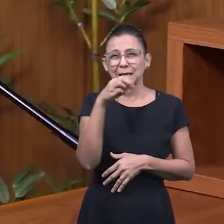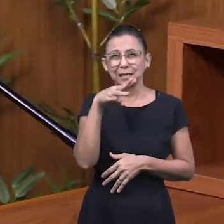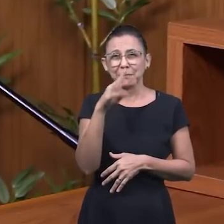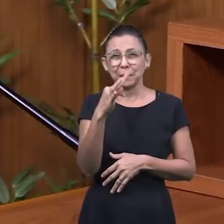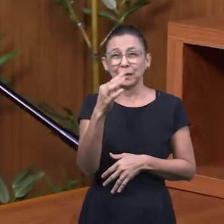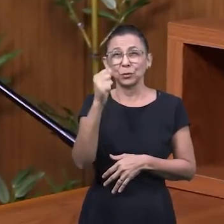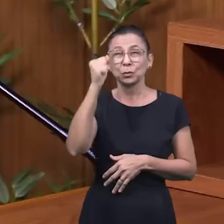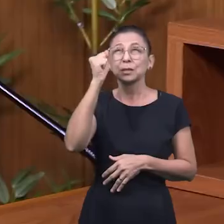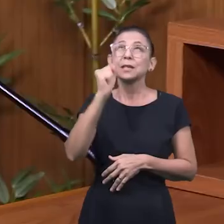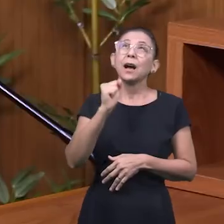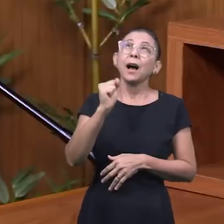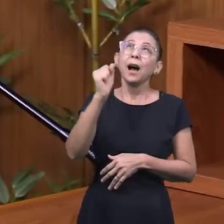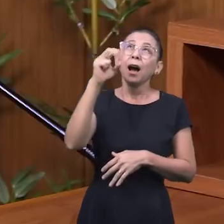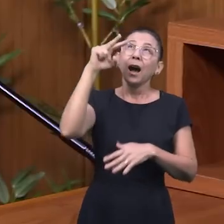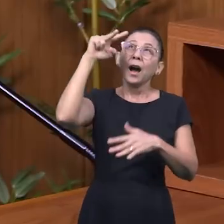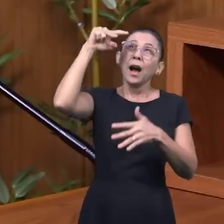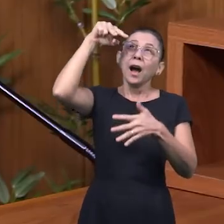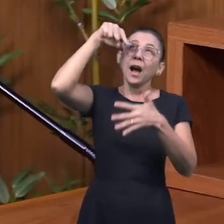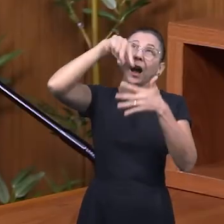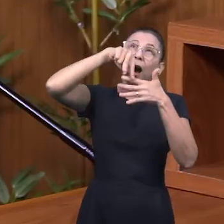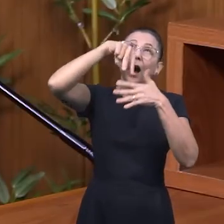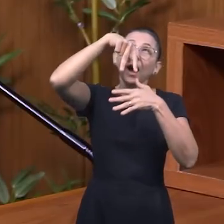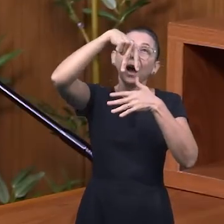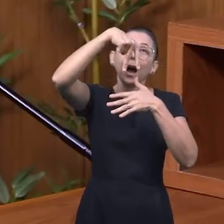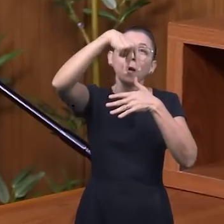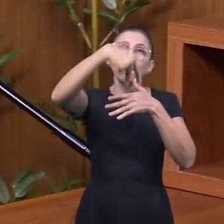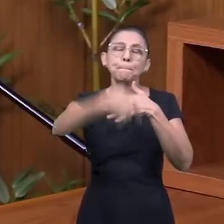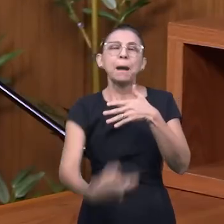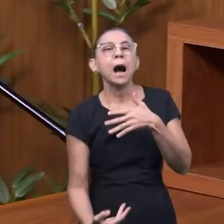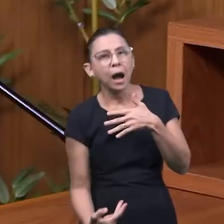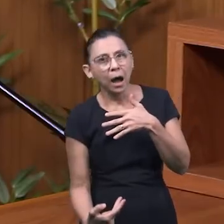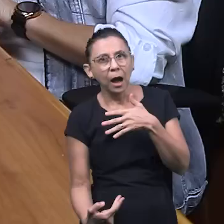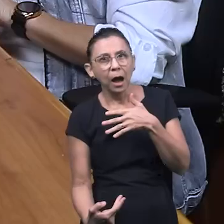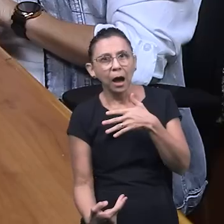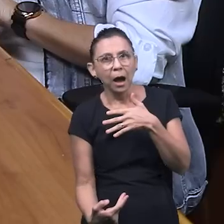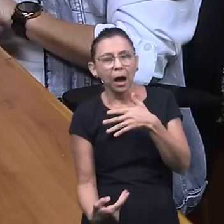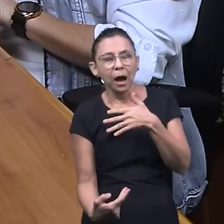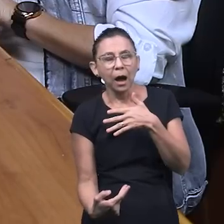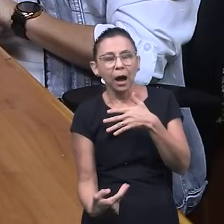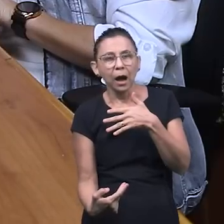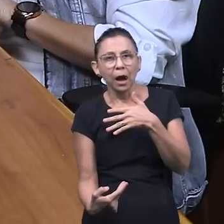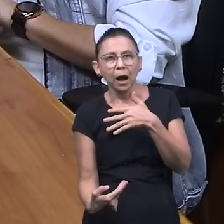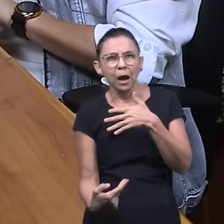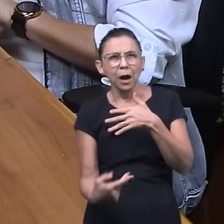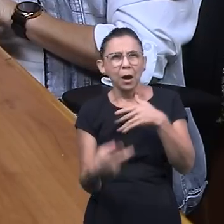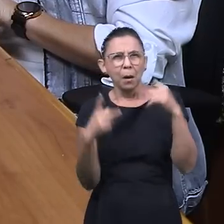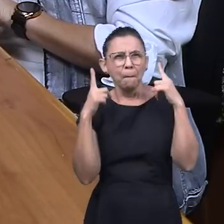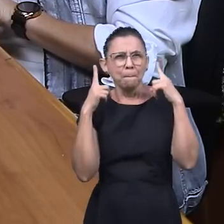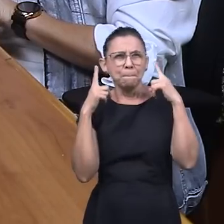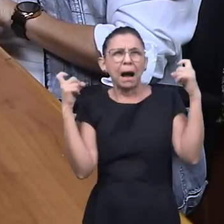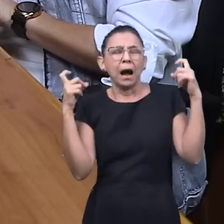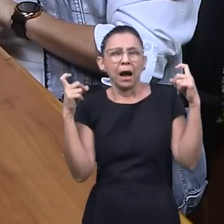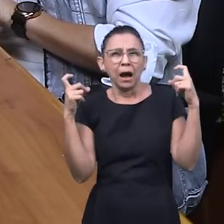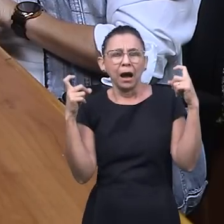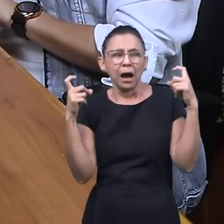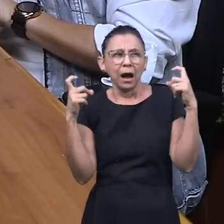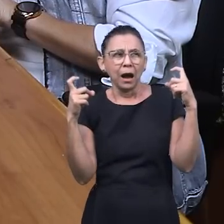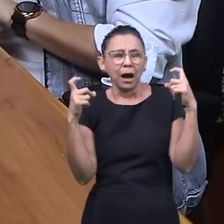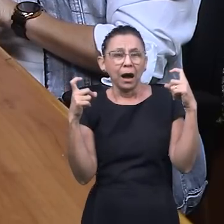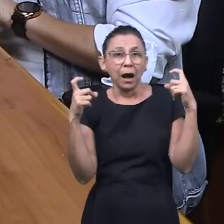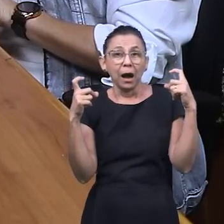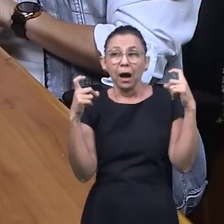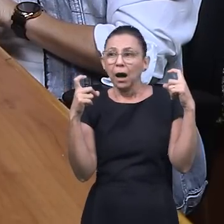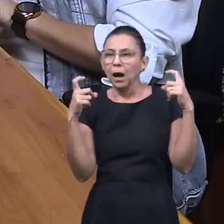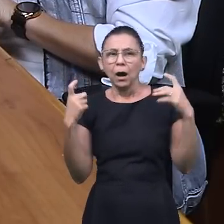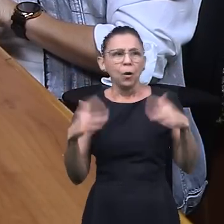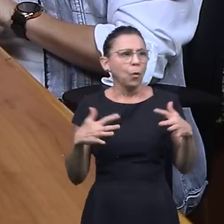ou menos. E ali ela caiu e, graças a Deus, meu irmão estava em casa, ouviu o barulho e ali começou